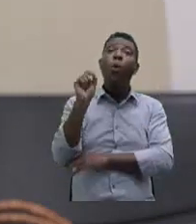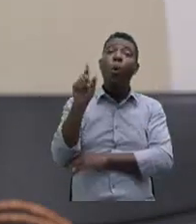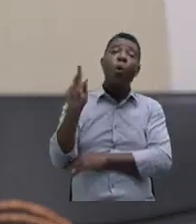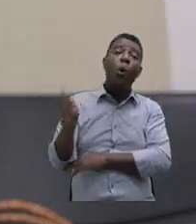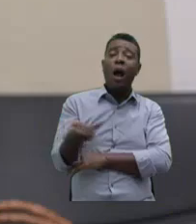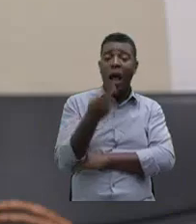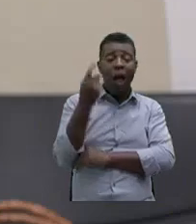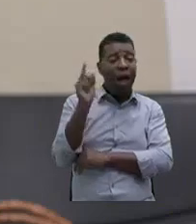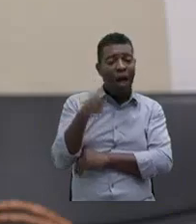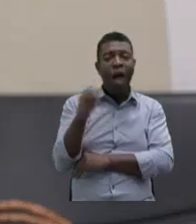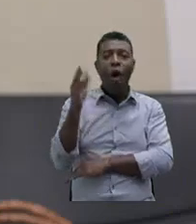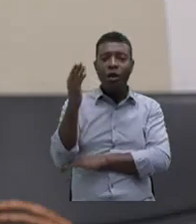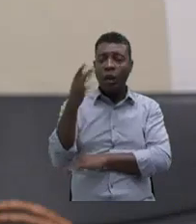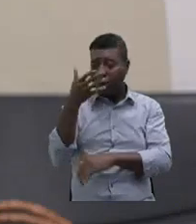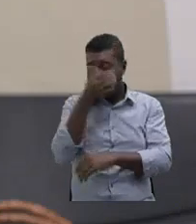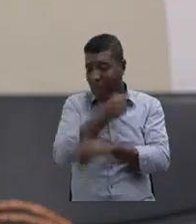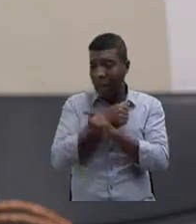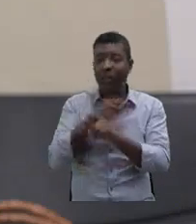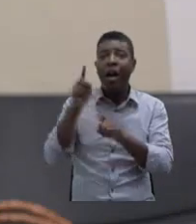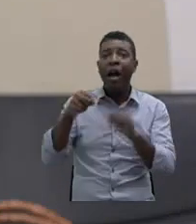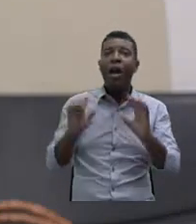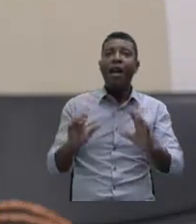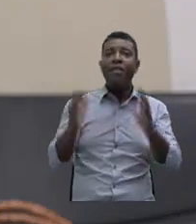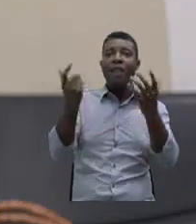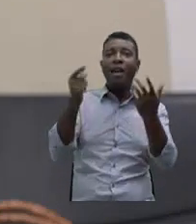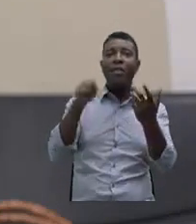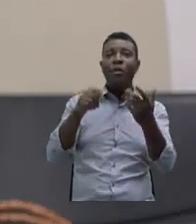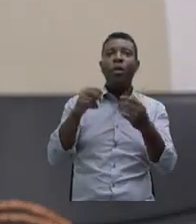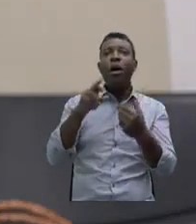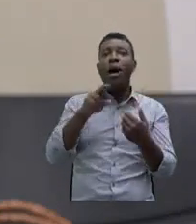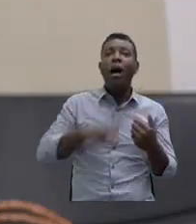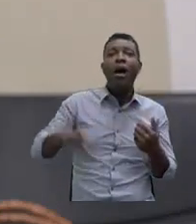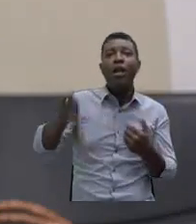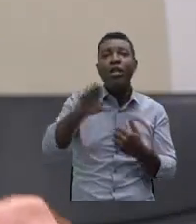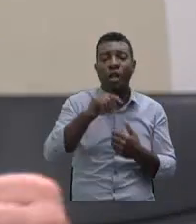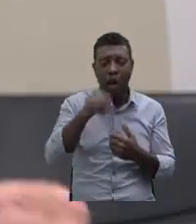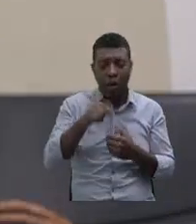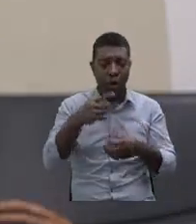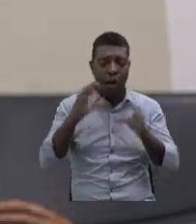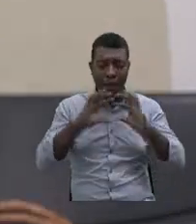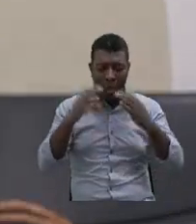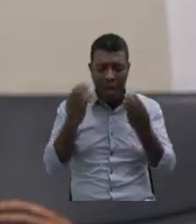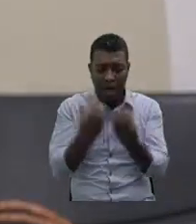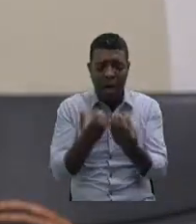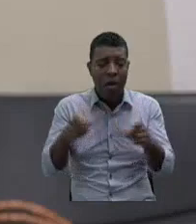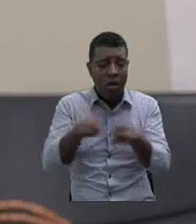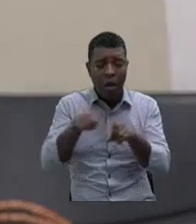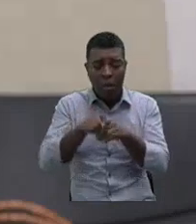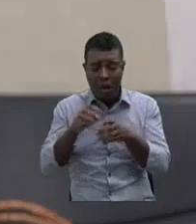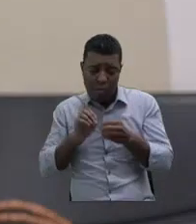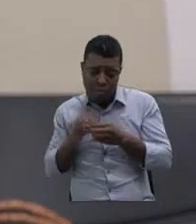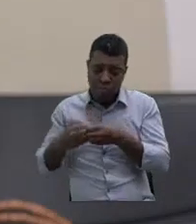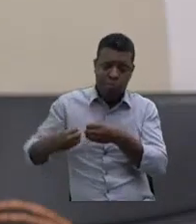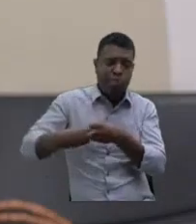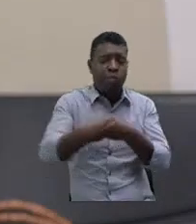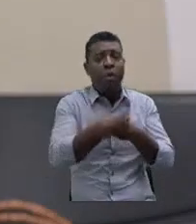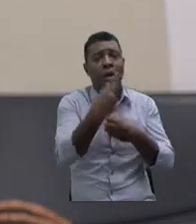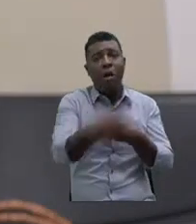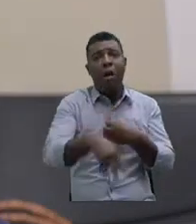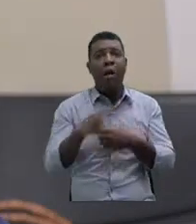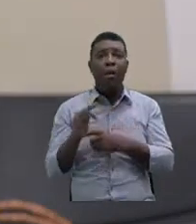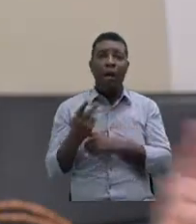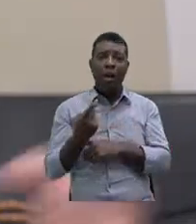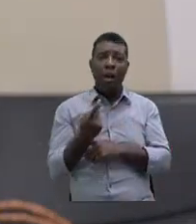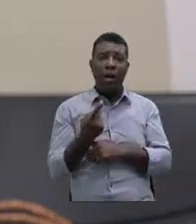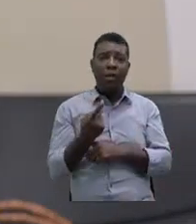que acontecem não só no Mineirão, mas, sobretudo, na região metropolitana. O futebol ele atrai um turista, mas ele atrai um turista que vem